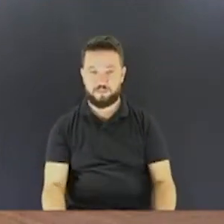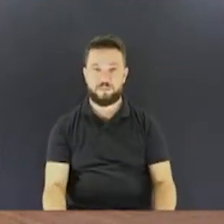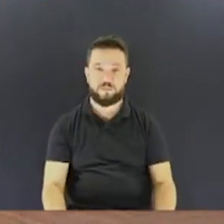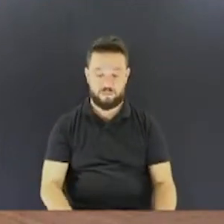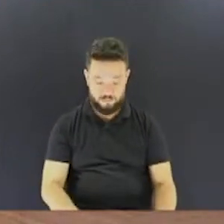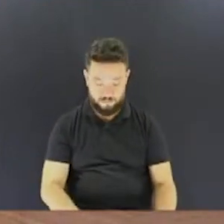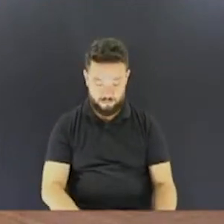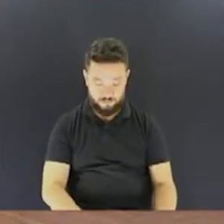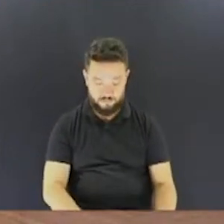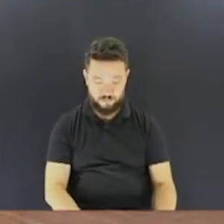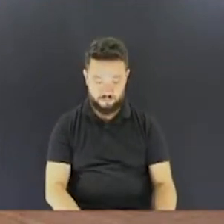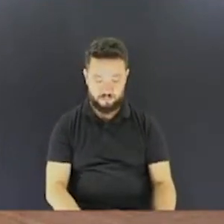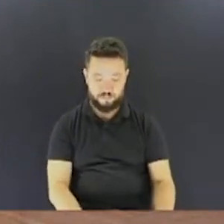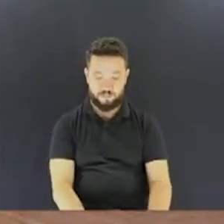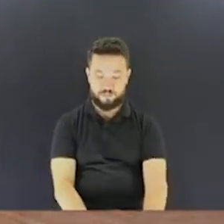pelas